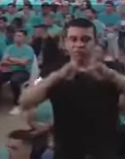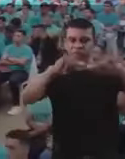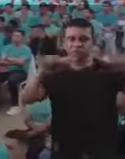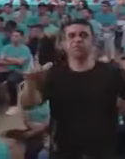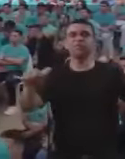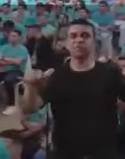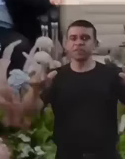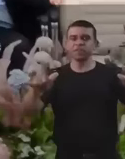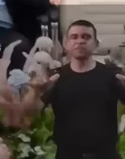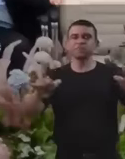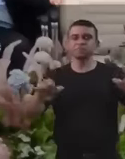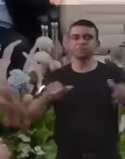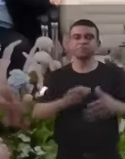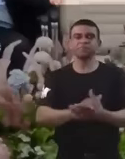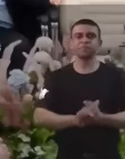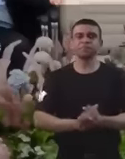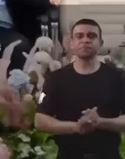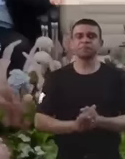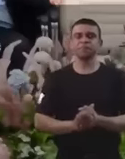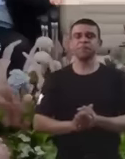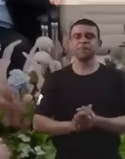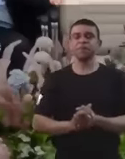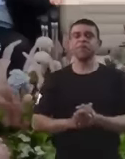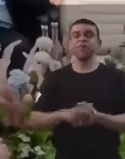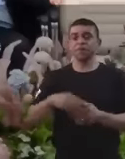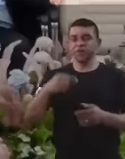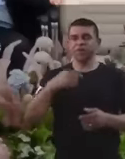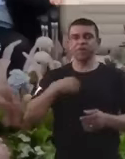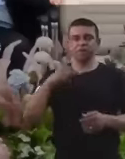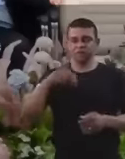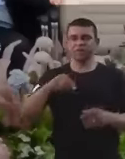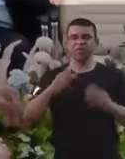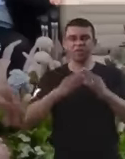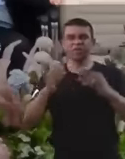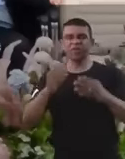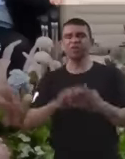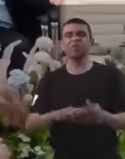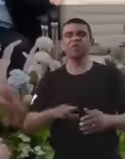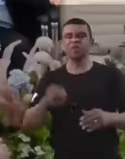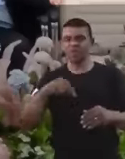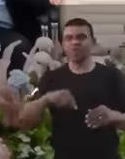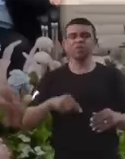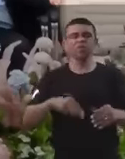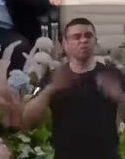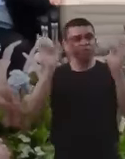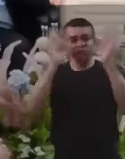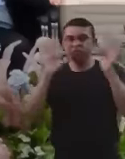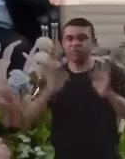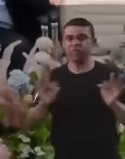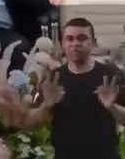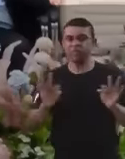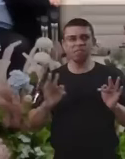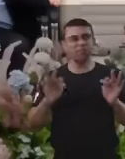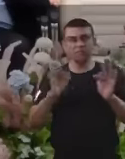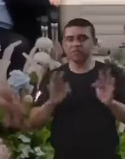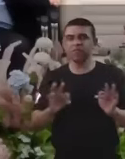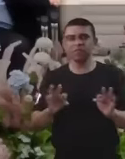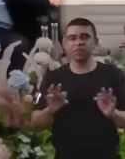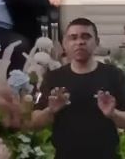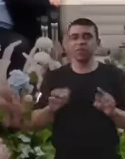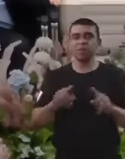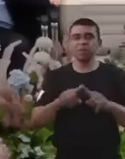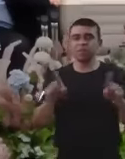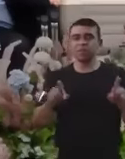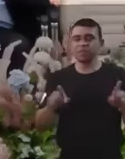feliz, mas eu também sofro um pouquinho, principalmente com os pentecostais. Reformadinha vir falar de nós? Não. Agora, pentecostal falar